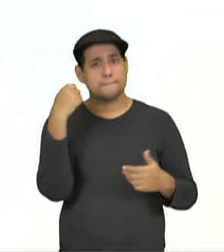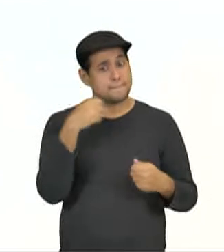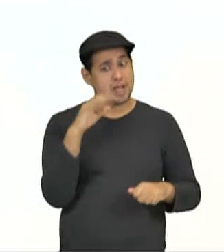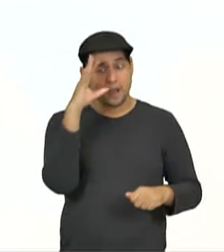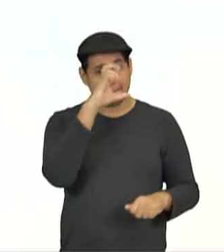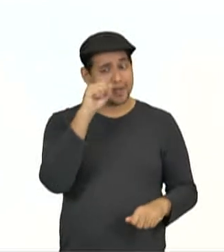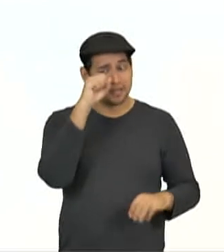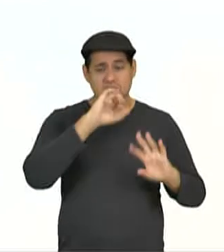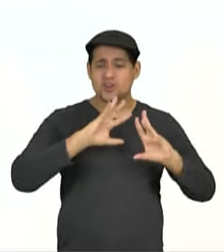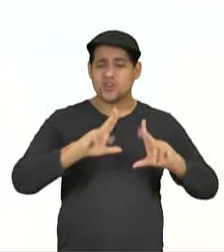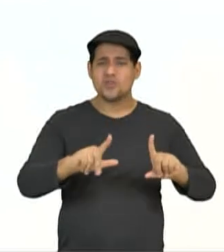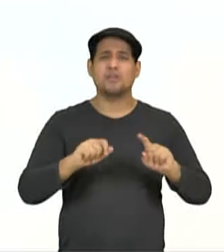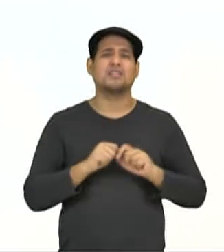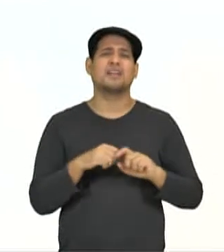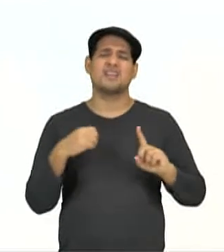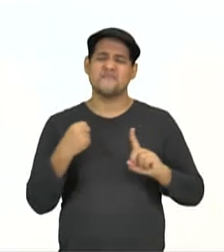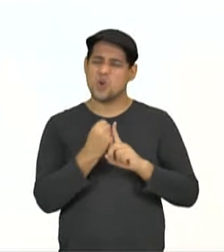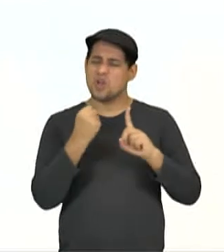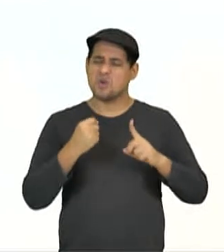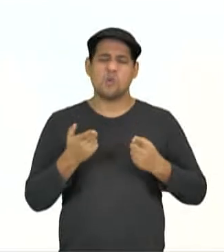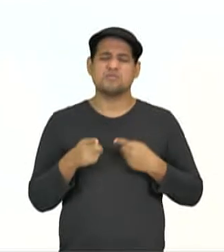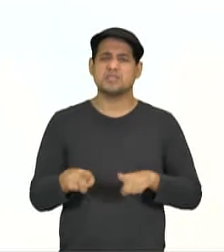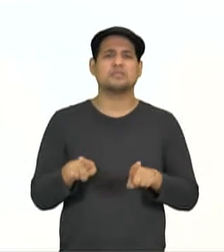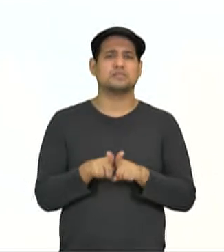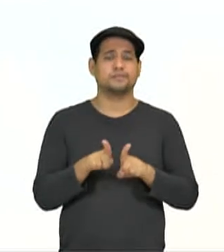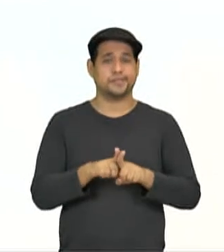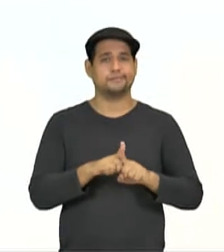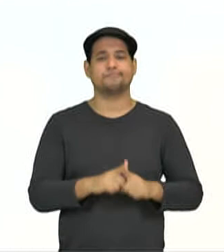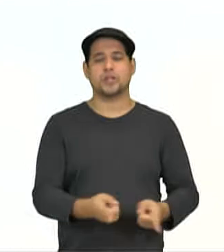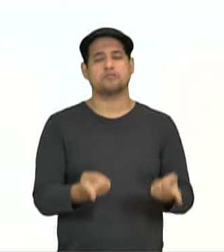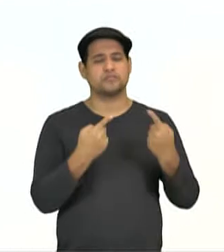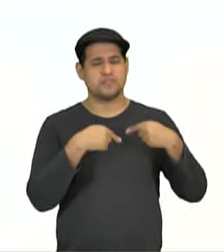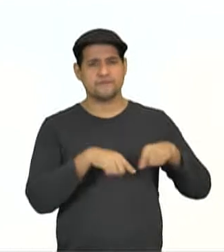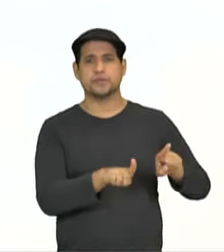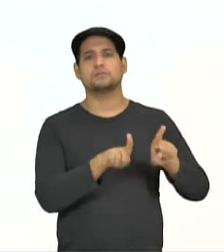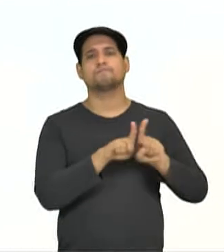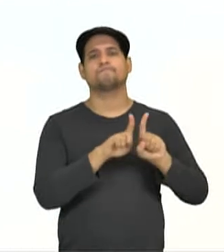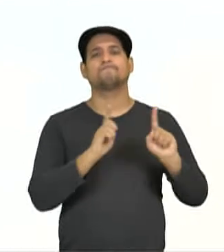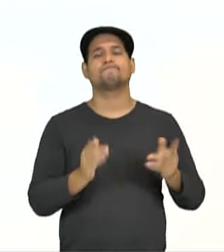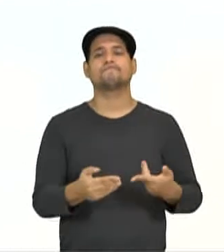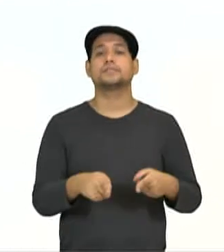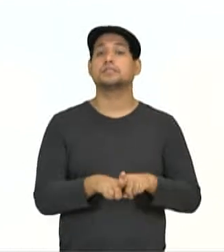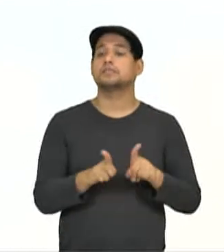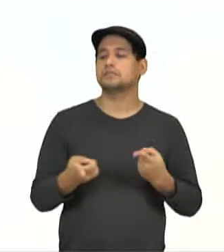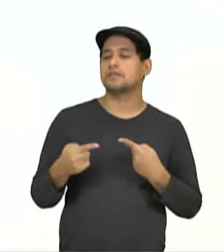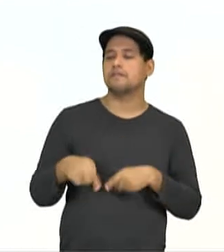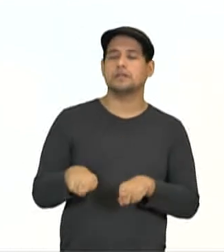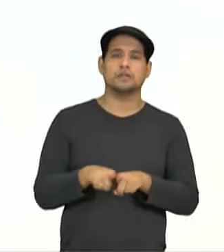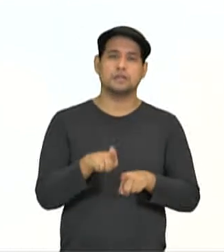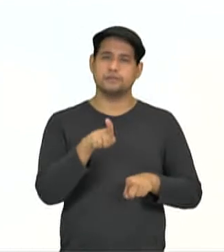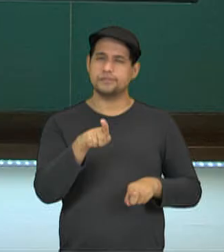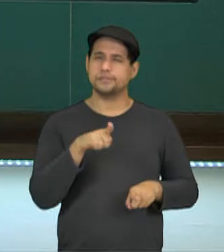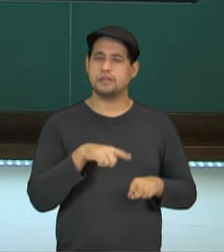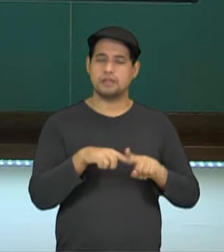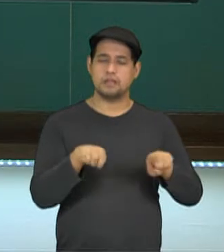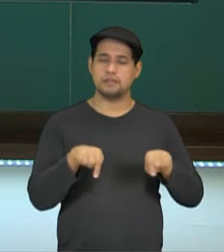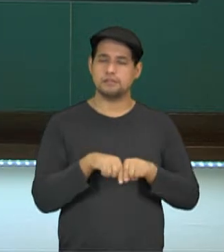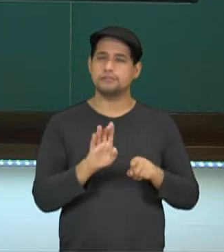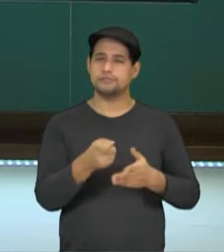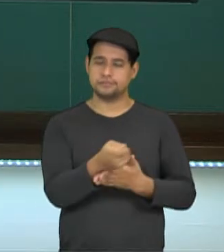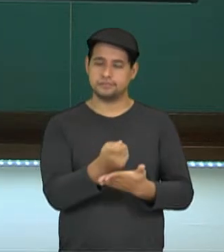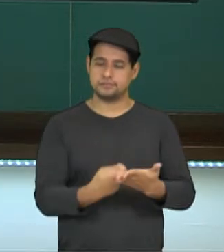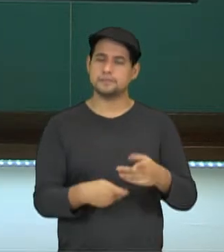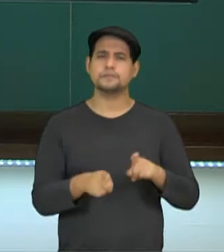a todos os tipos de violência são desafios contemporâneos, né? Elenque os desafios que você e sua sala escreveram,